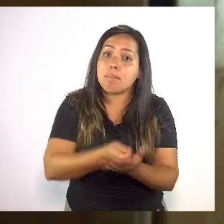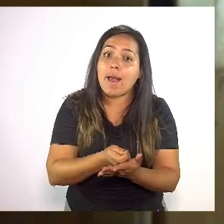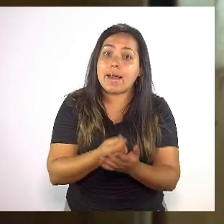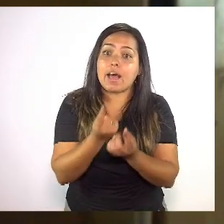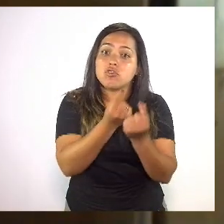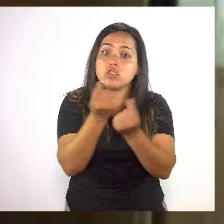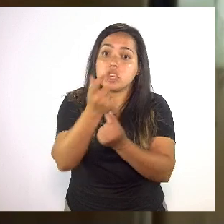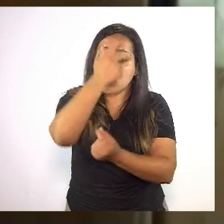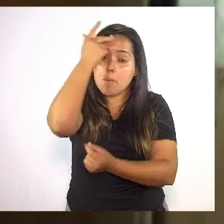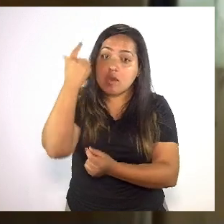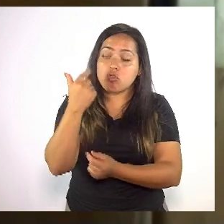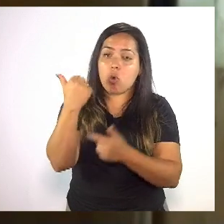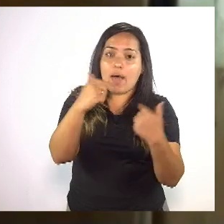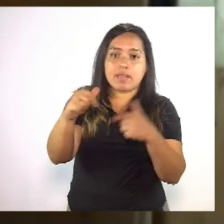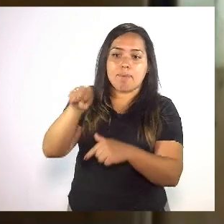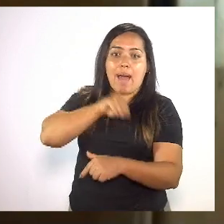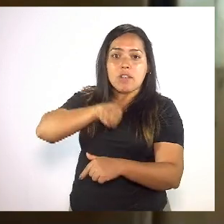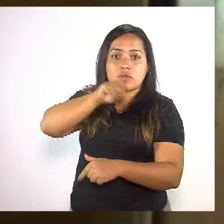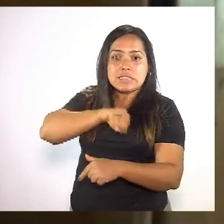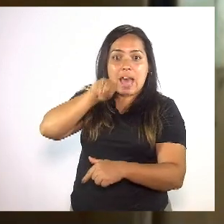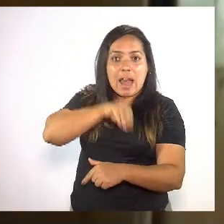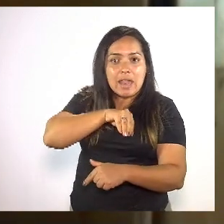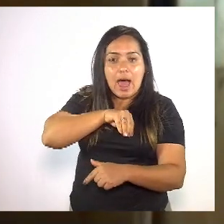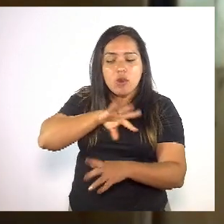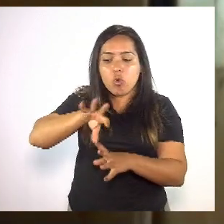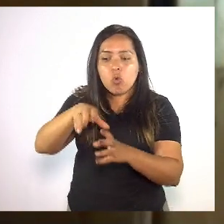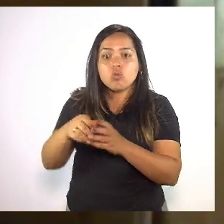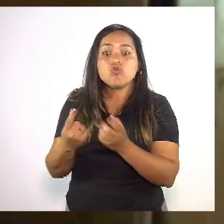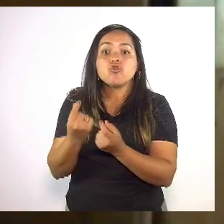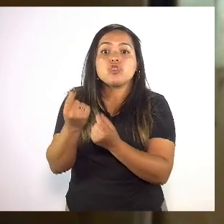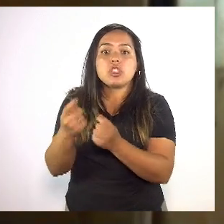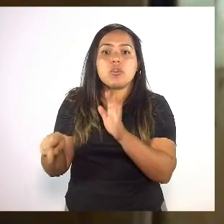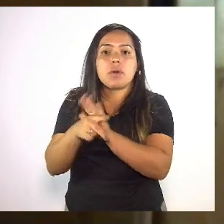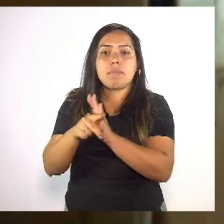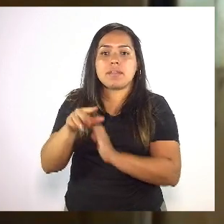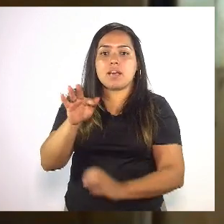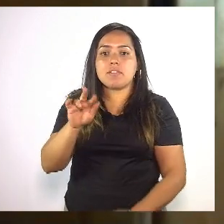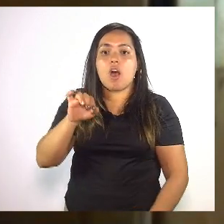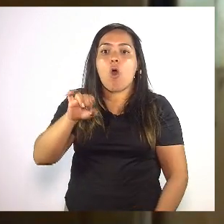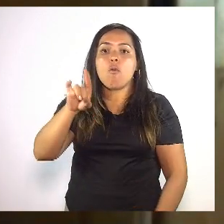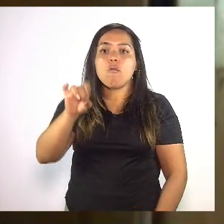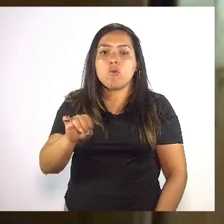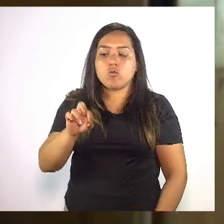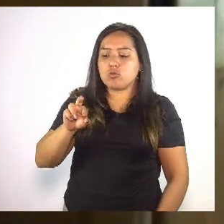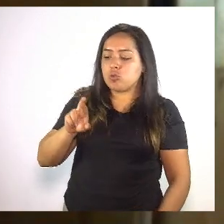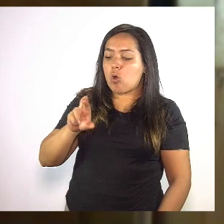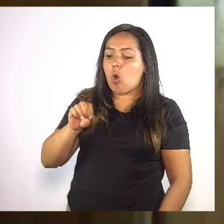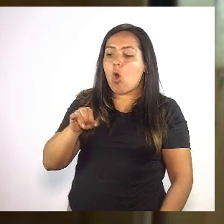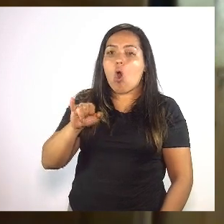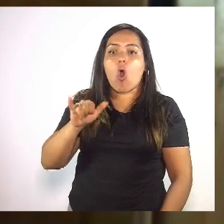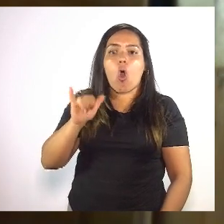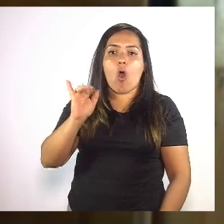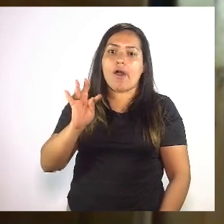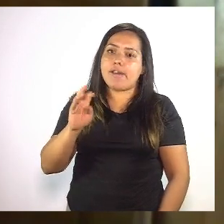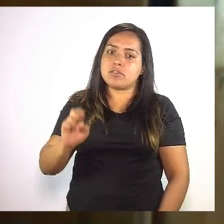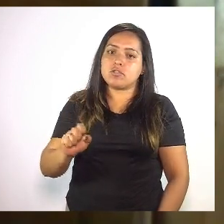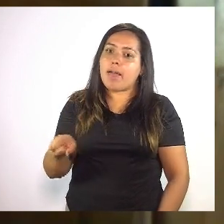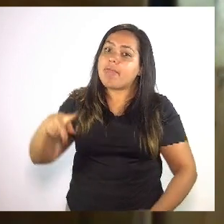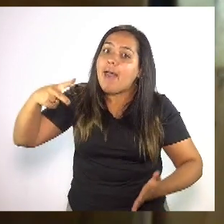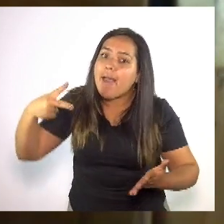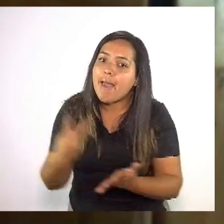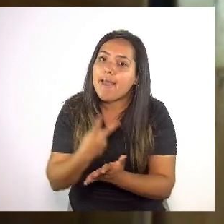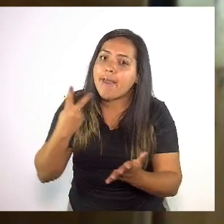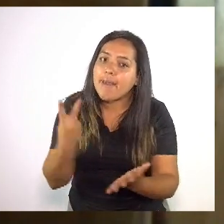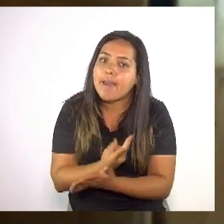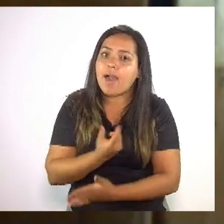FISED. Isto está na origem da legislação do ROE de participação especial. Então,